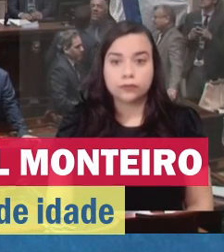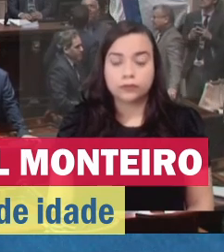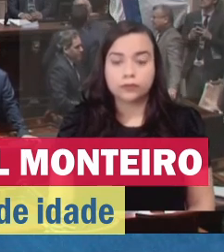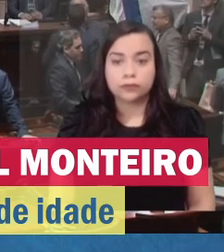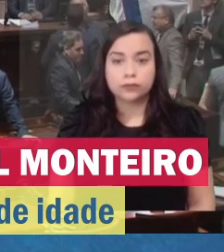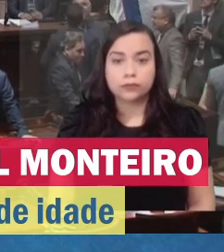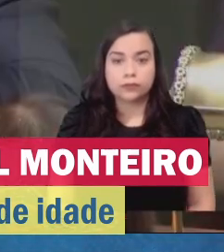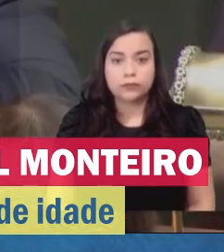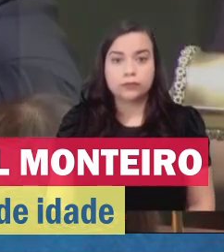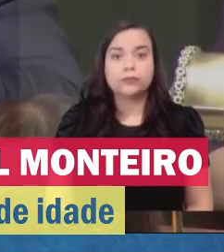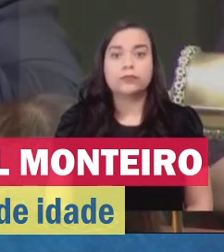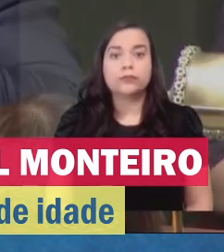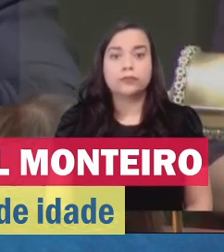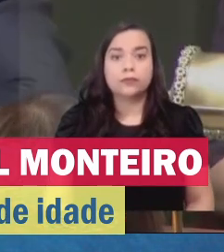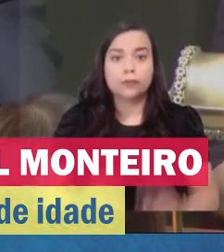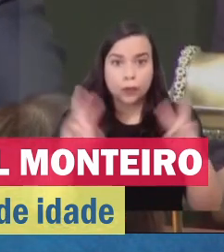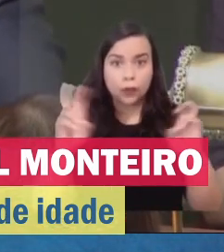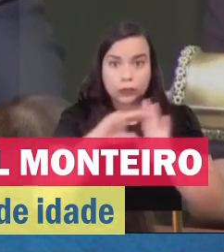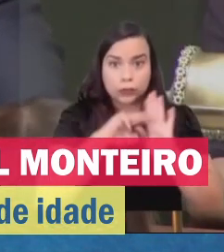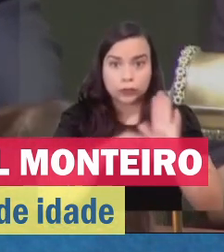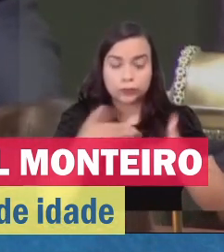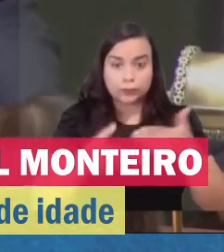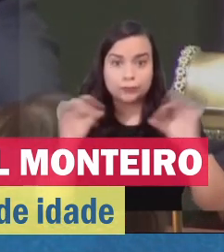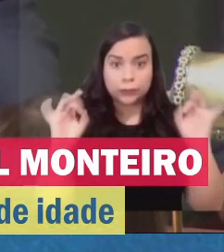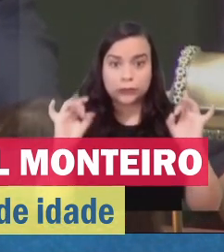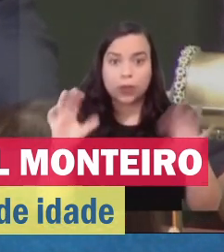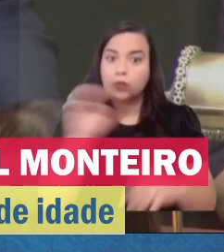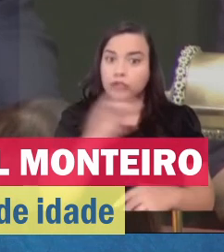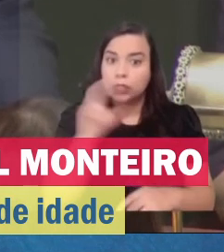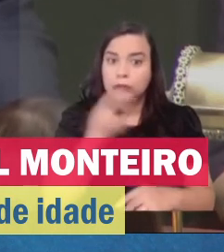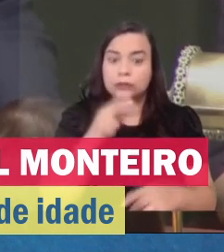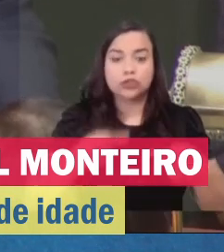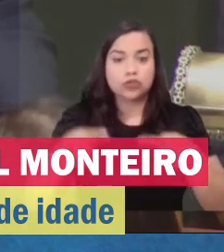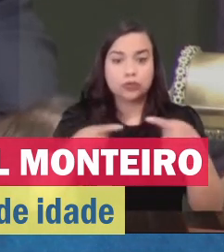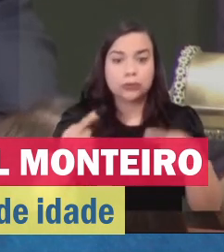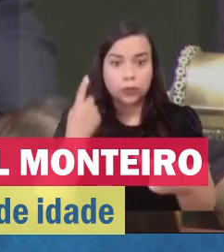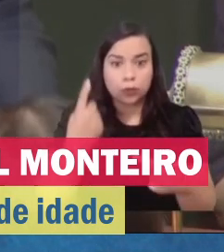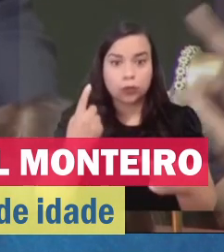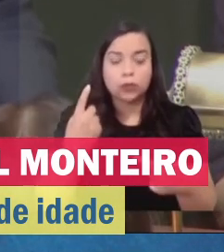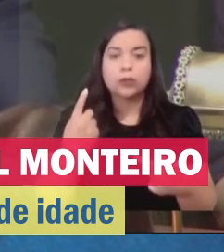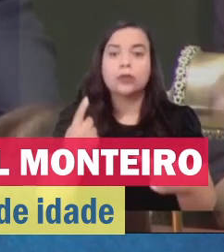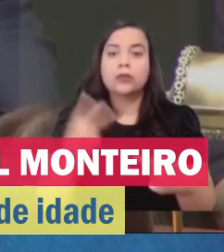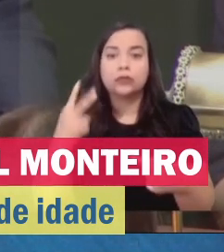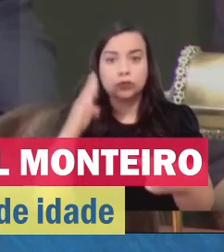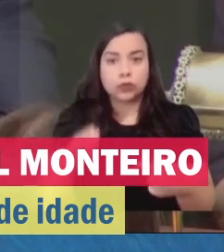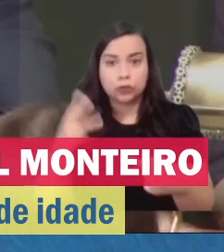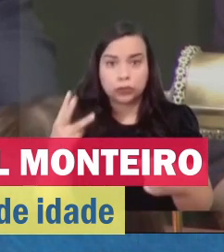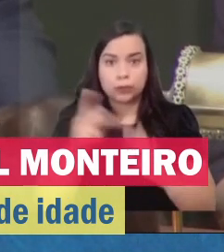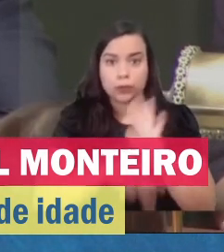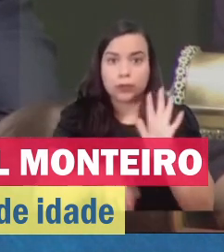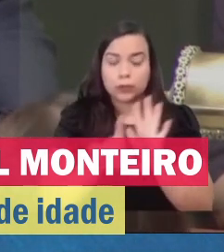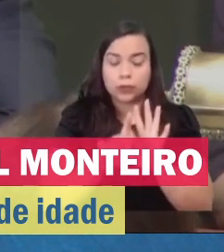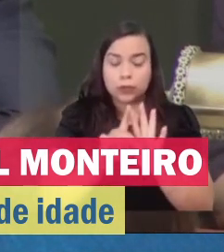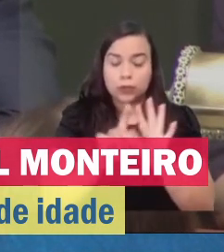Então passa a ordem do dia. Tramitação especial, regime de urgência e discussão única, quórum de 2/3, projeto de resolução número